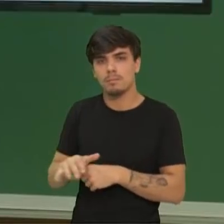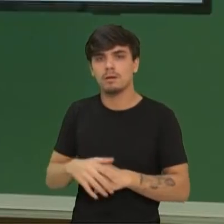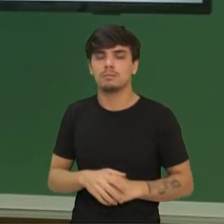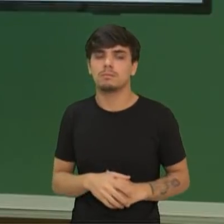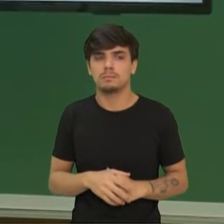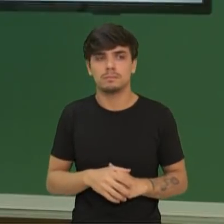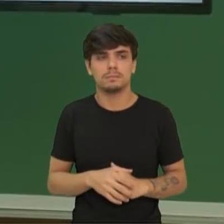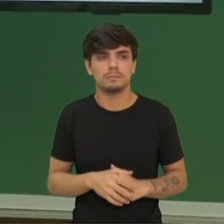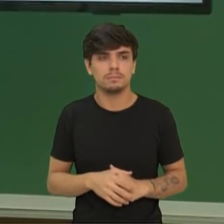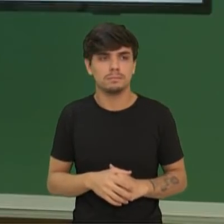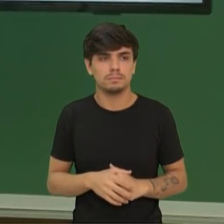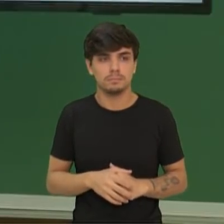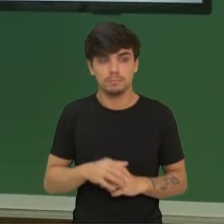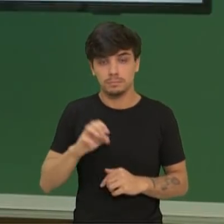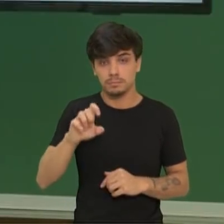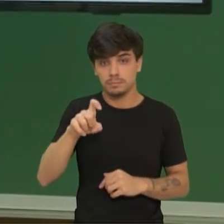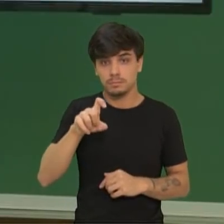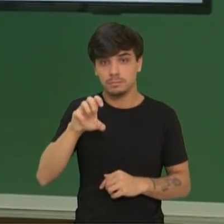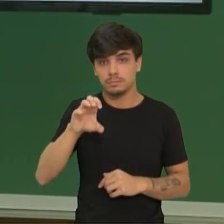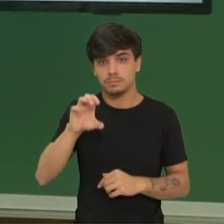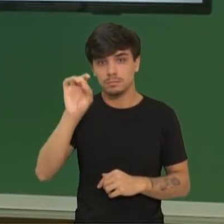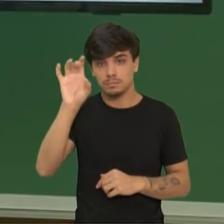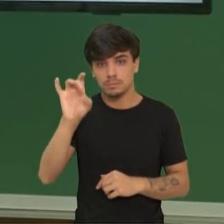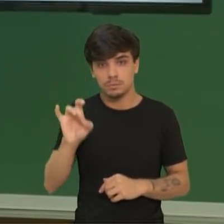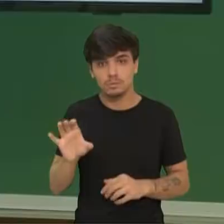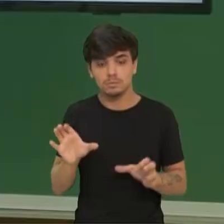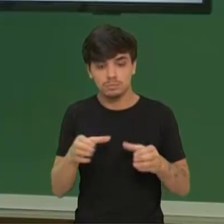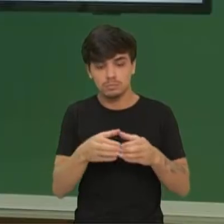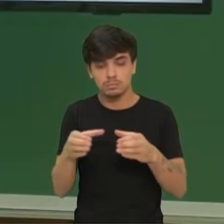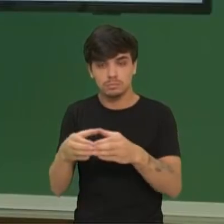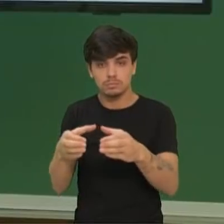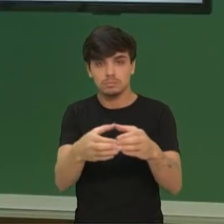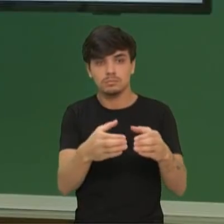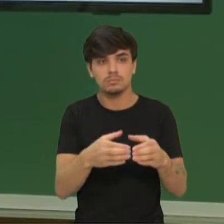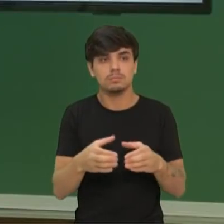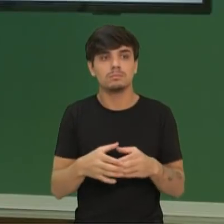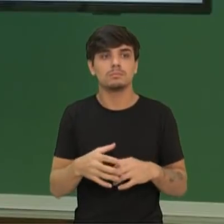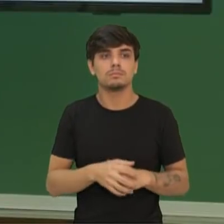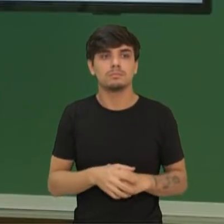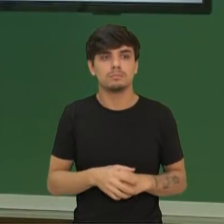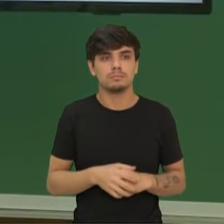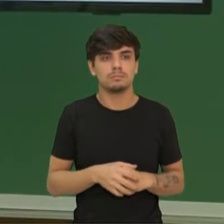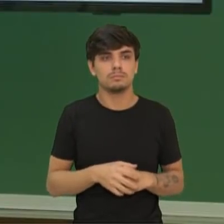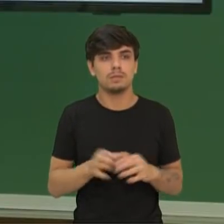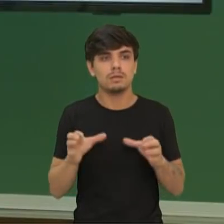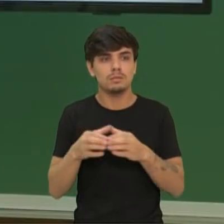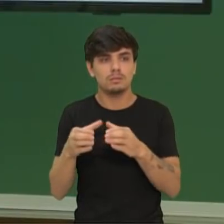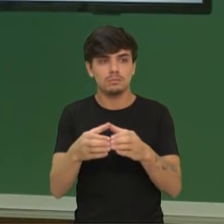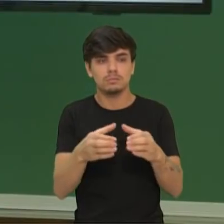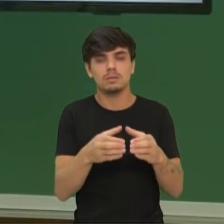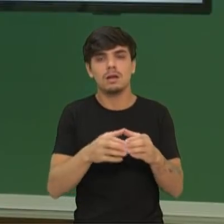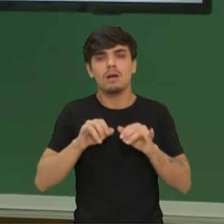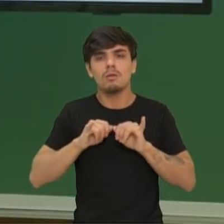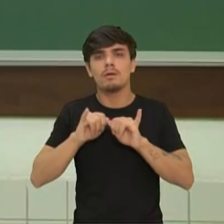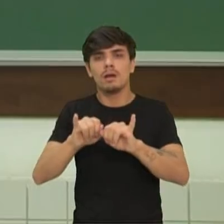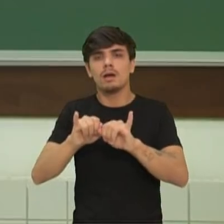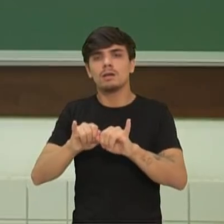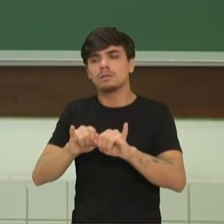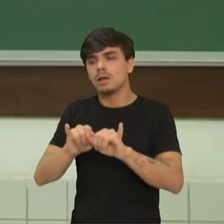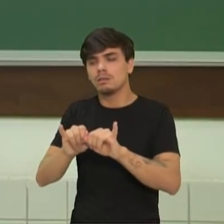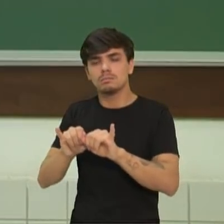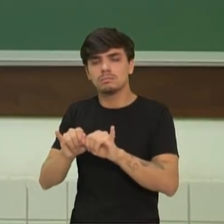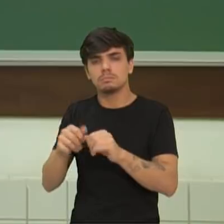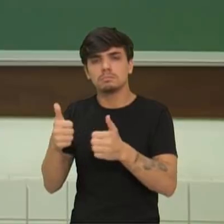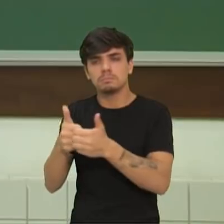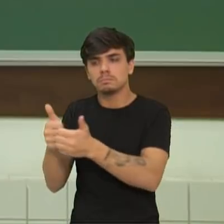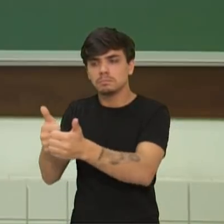Exclusivo colonial. As colônias deveriam comercializar exclusivamente com as suas metrópoles. Nessa